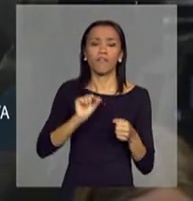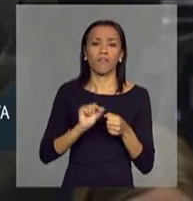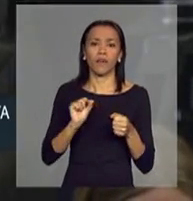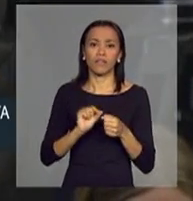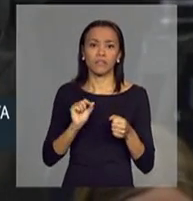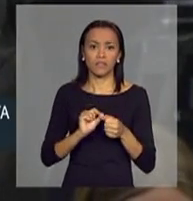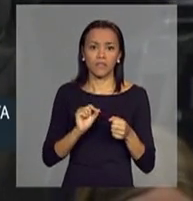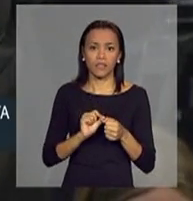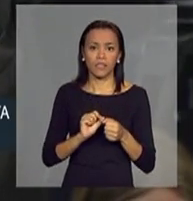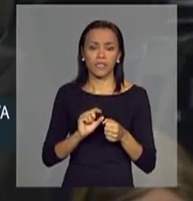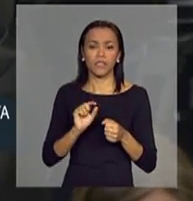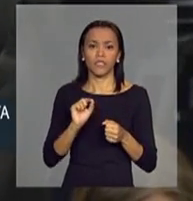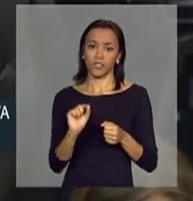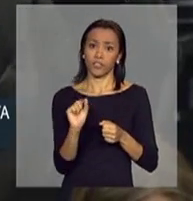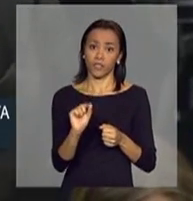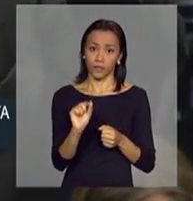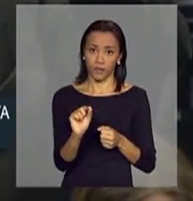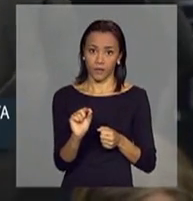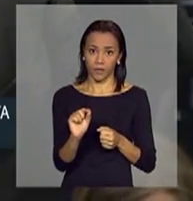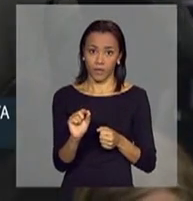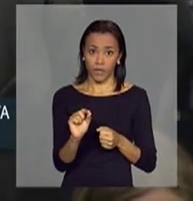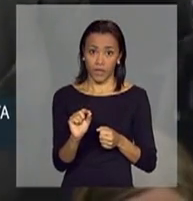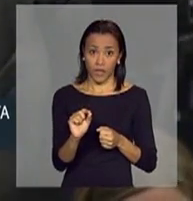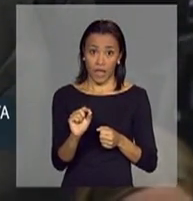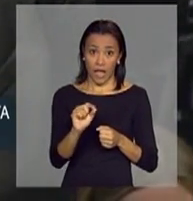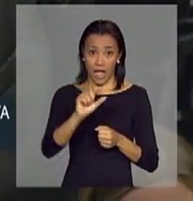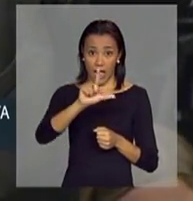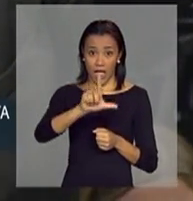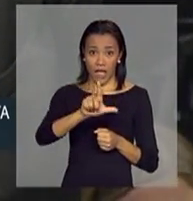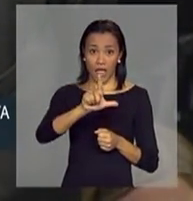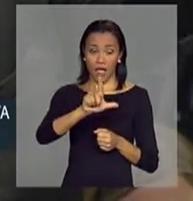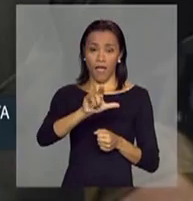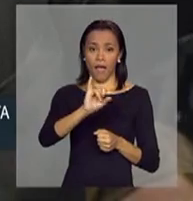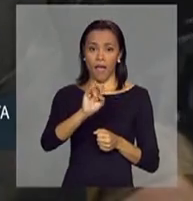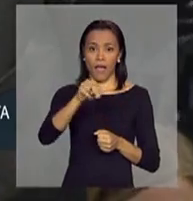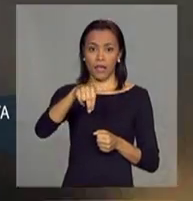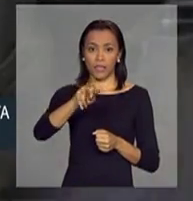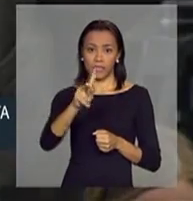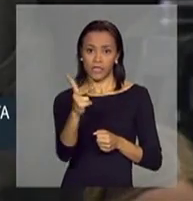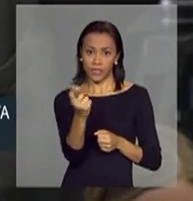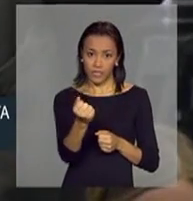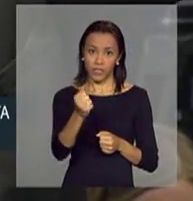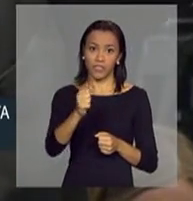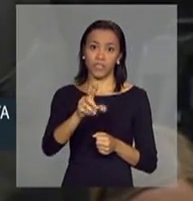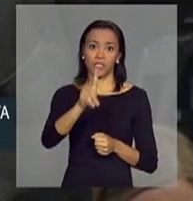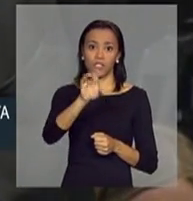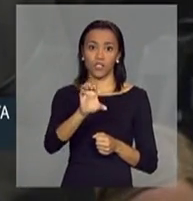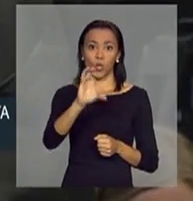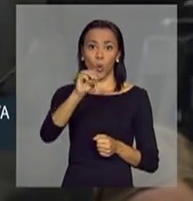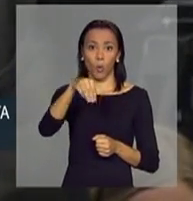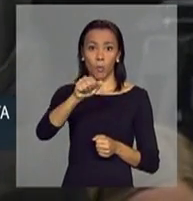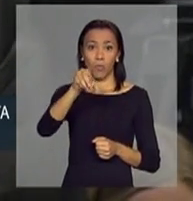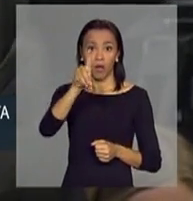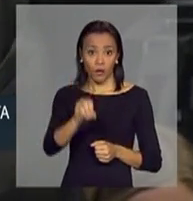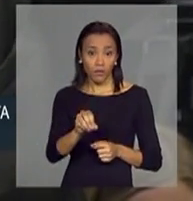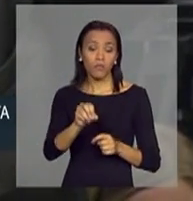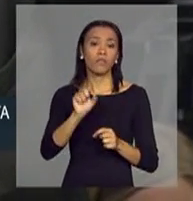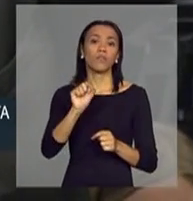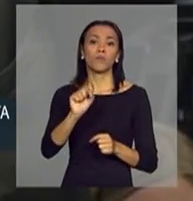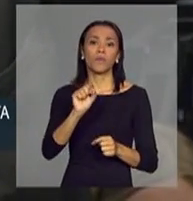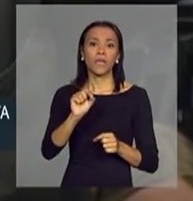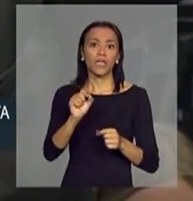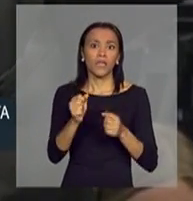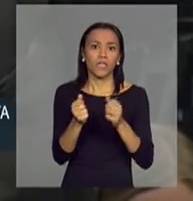dessa descoberta de que houve, de que a linha de comando chegava ao máximo, onde a gente chegou também, atingiu o ministro, que foi uma das